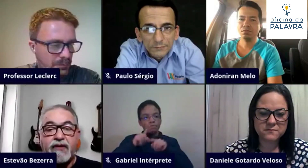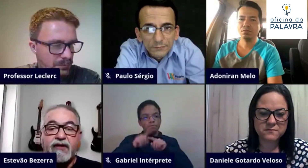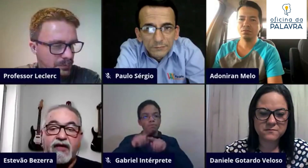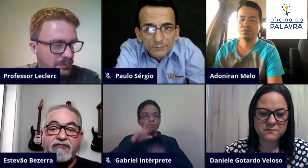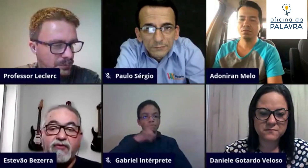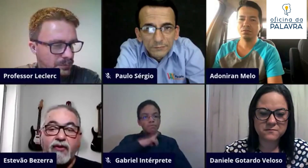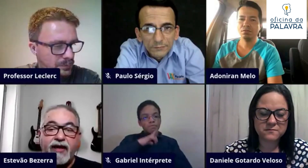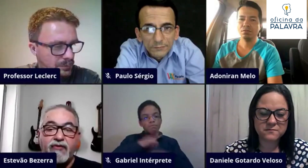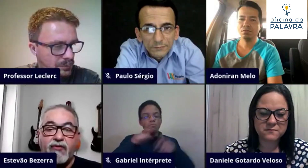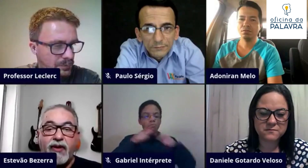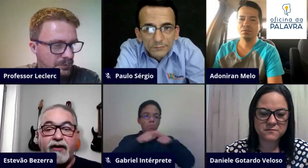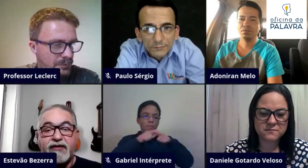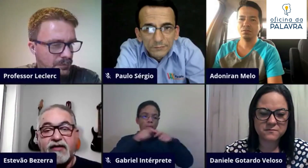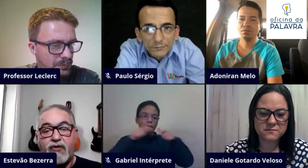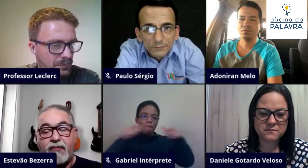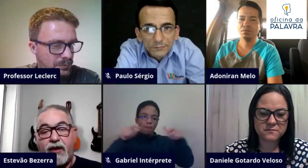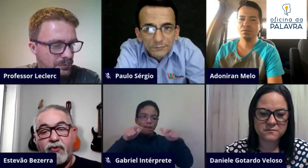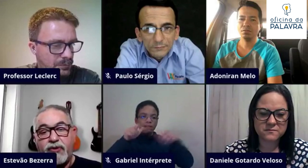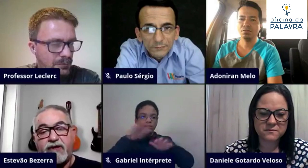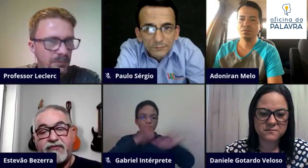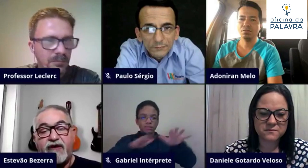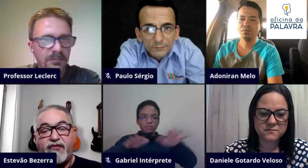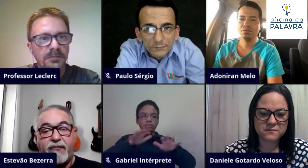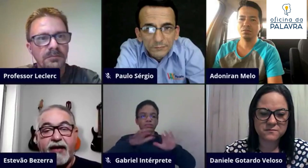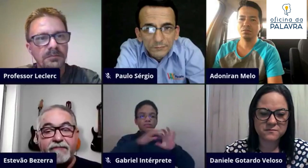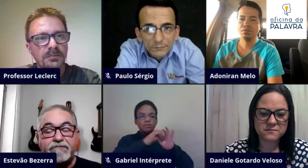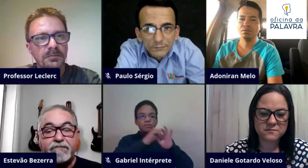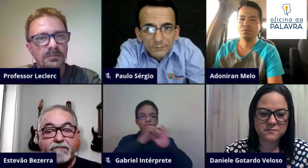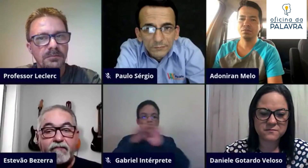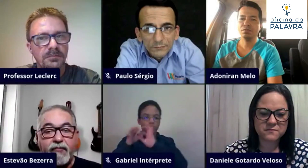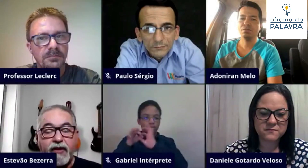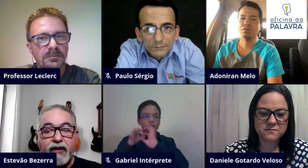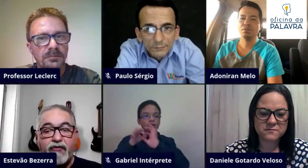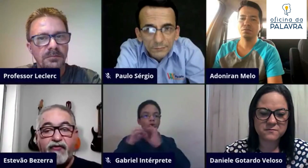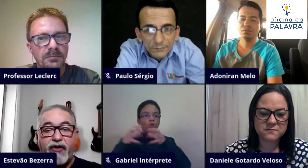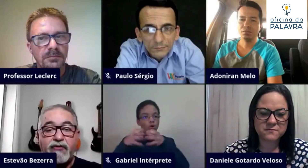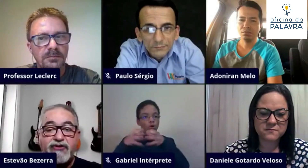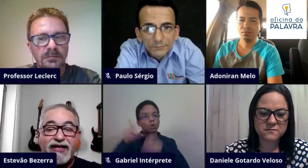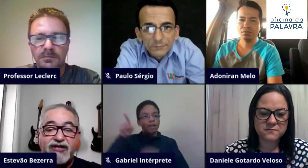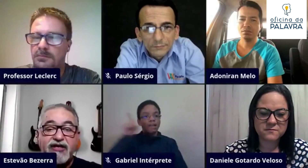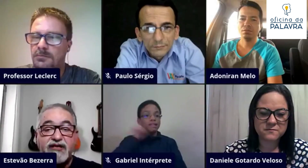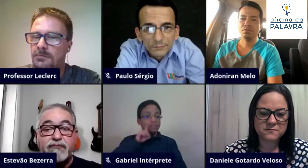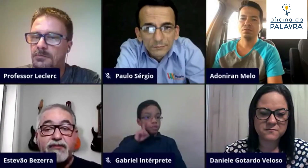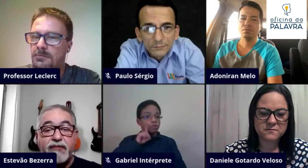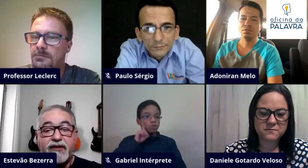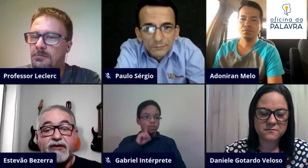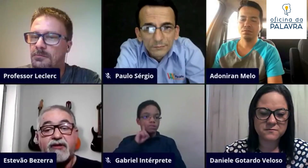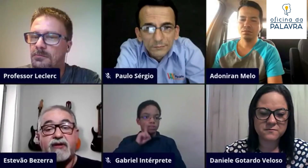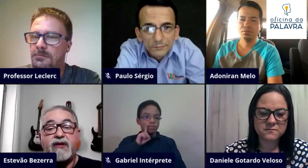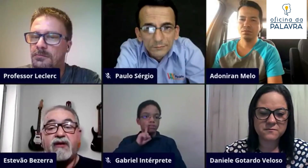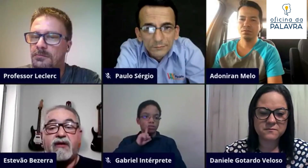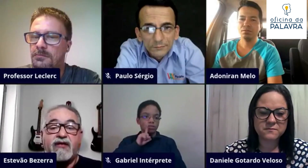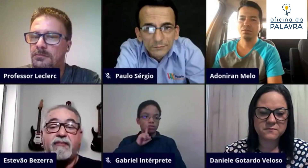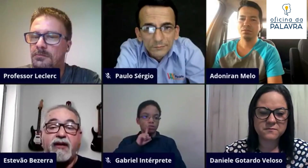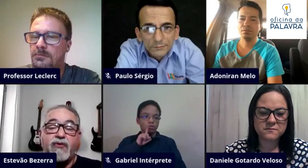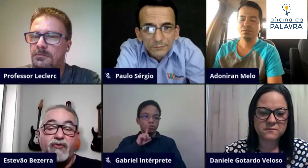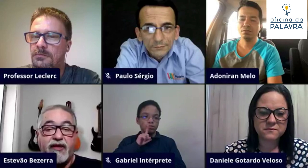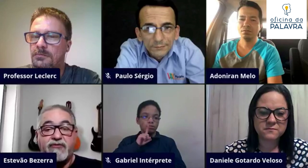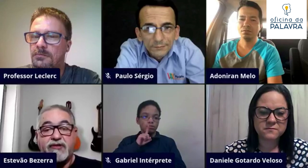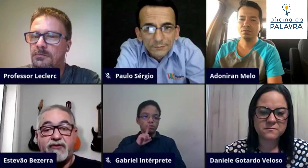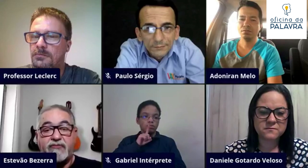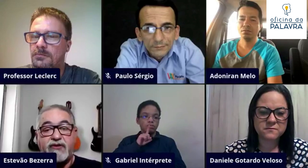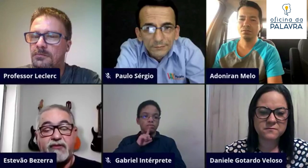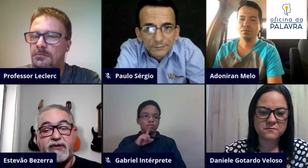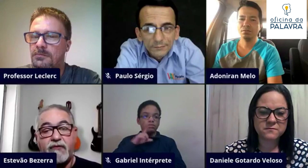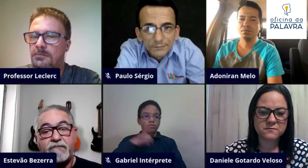estrutura que está vinculado com a Aliança Global Wycliffe e a FOBAI, que é o Fórum de Agências Bíblicas que trabalham